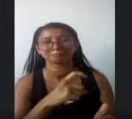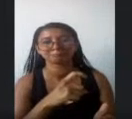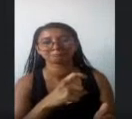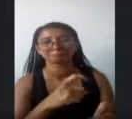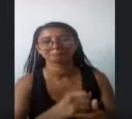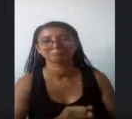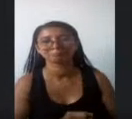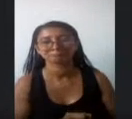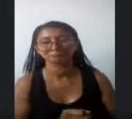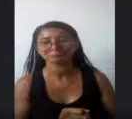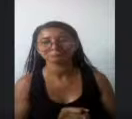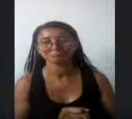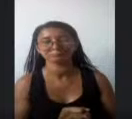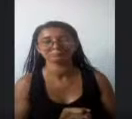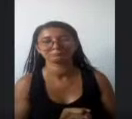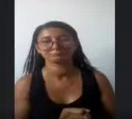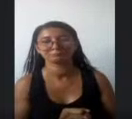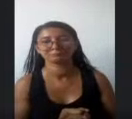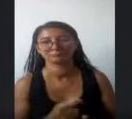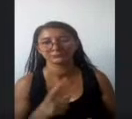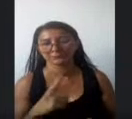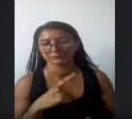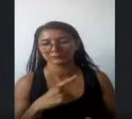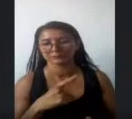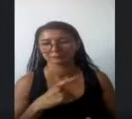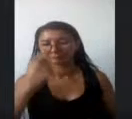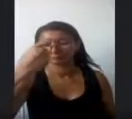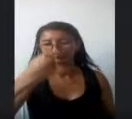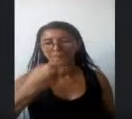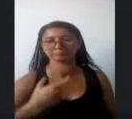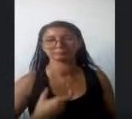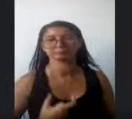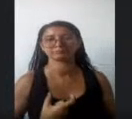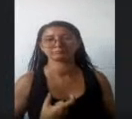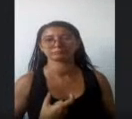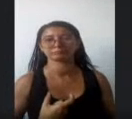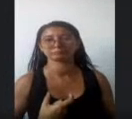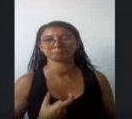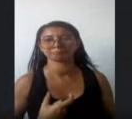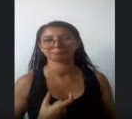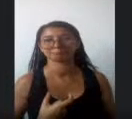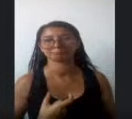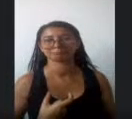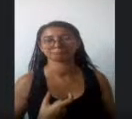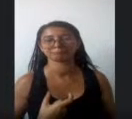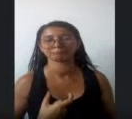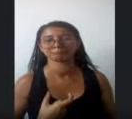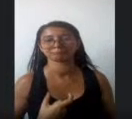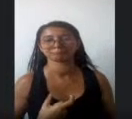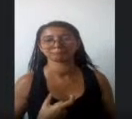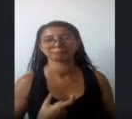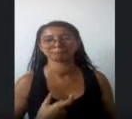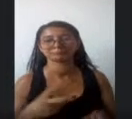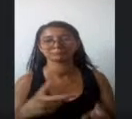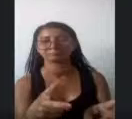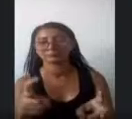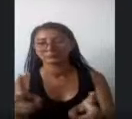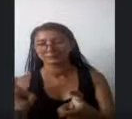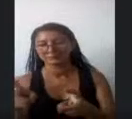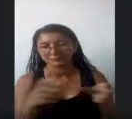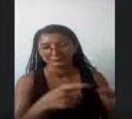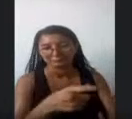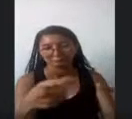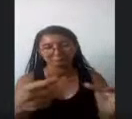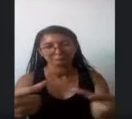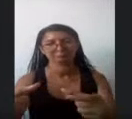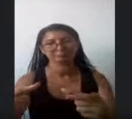assim, de termos uma postura justamente de rastreamento, como o Diego também falou, nos territórios. Então, se